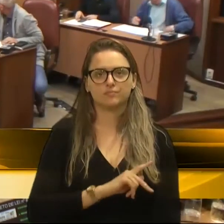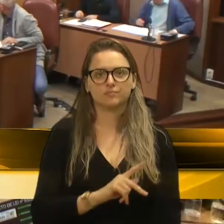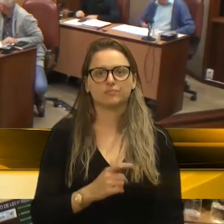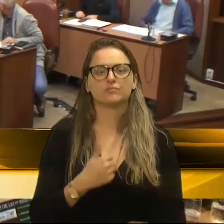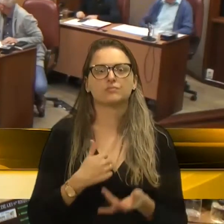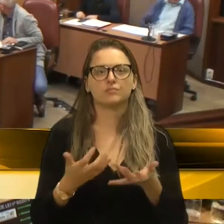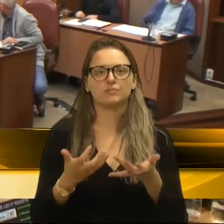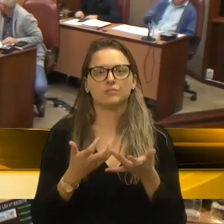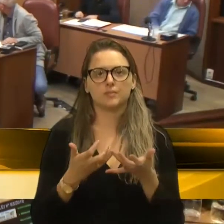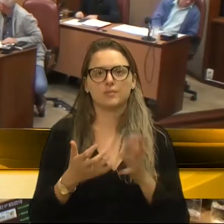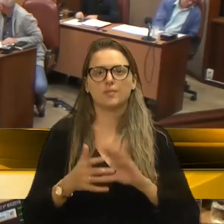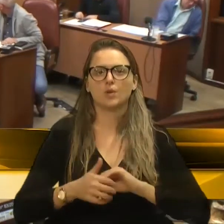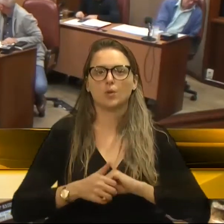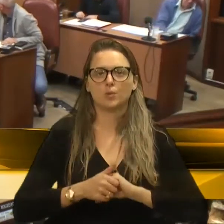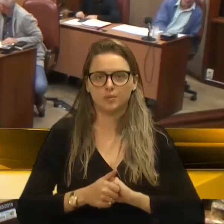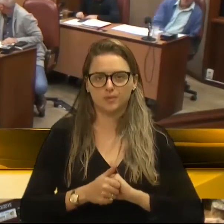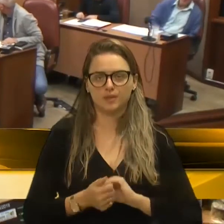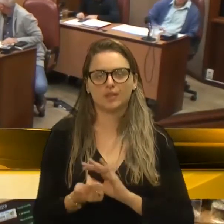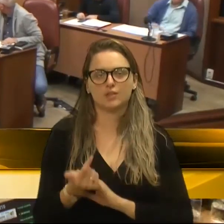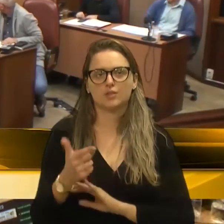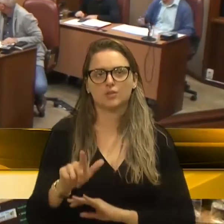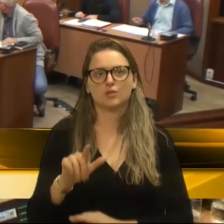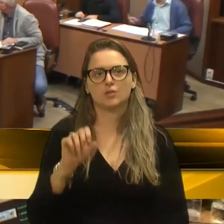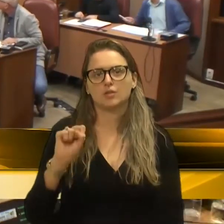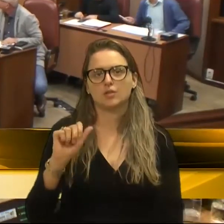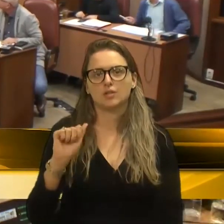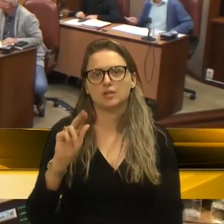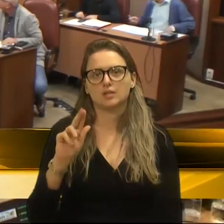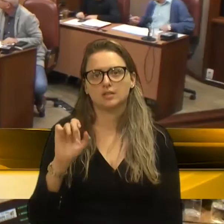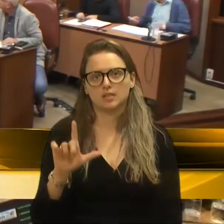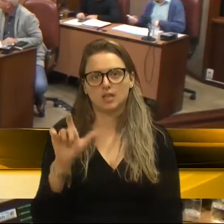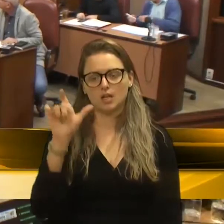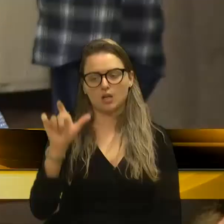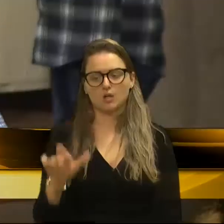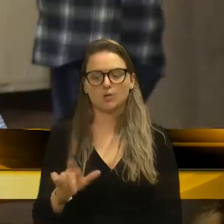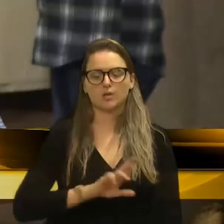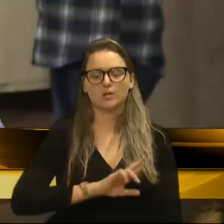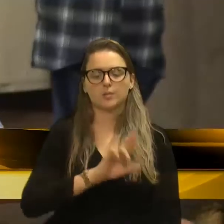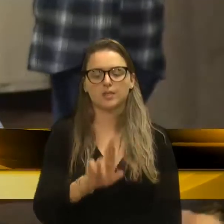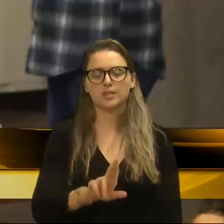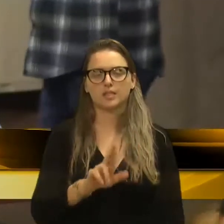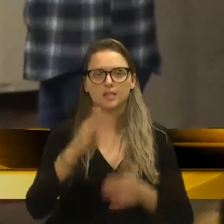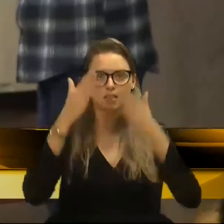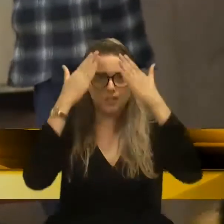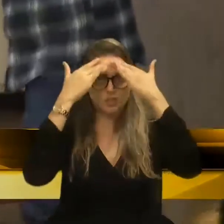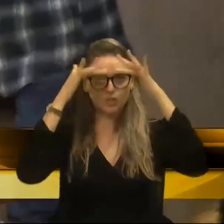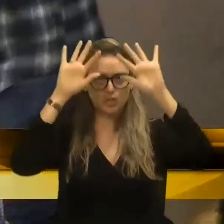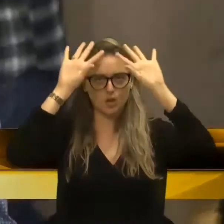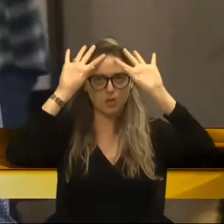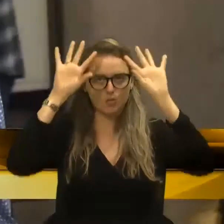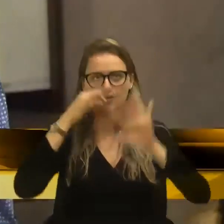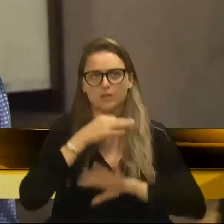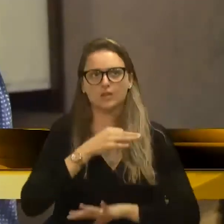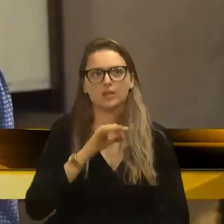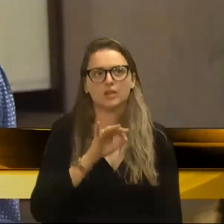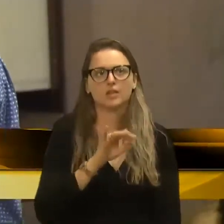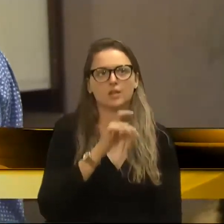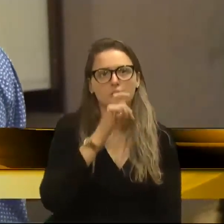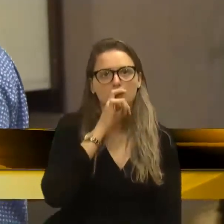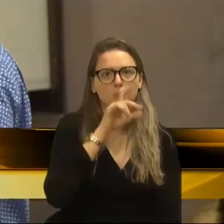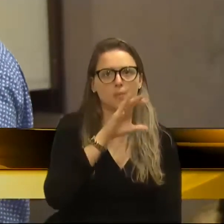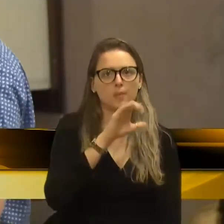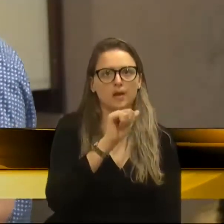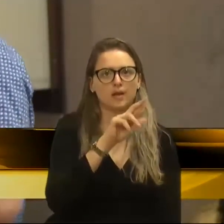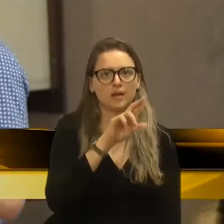valorizar a história e a cultura africana como fortes elementos na construção do país, que por vezes são deixados